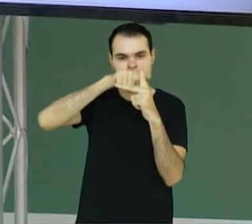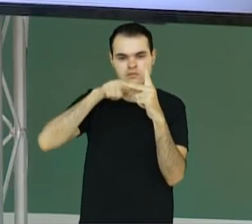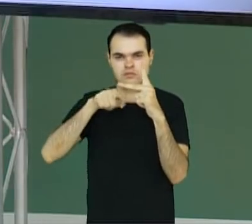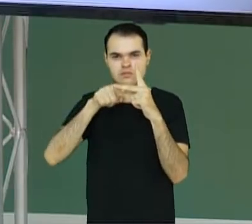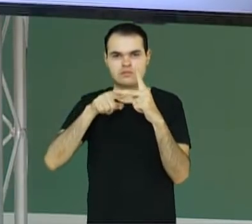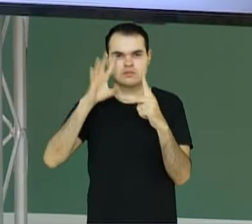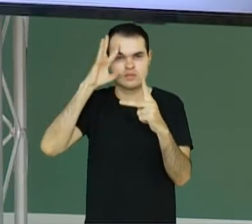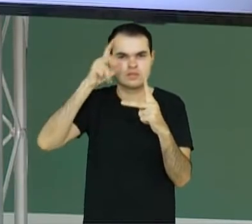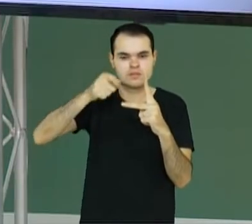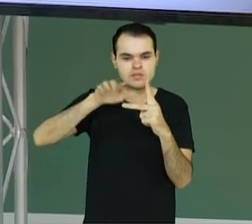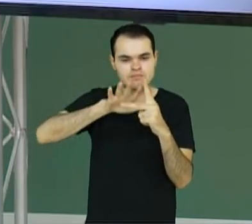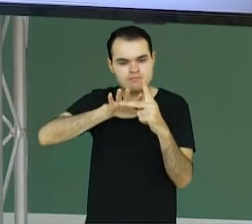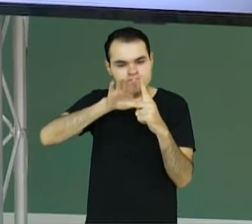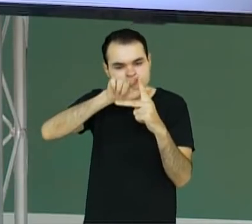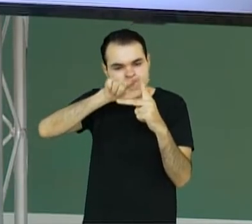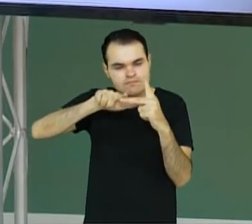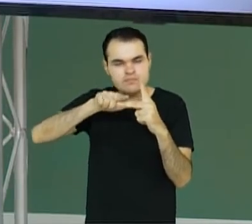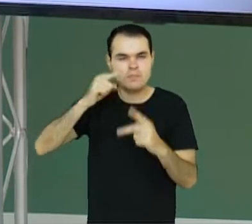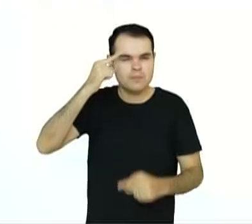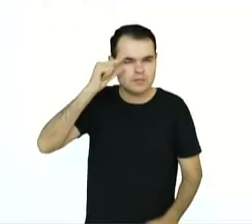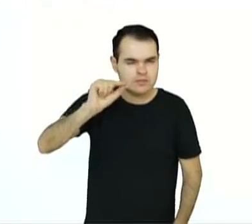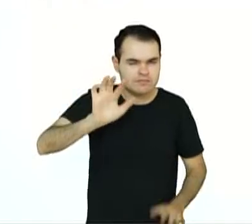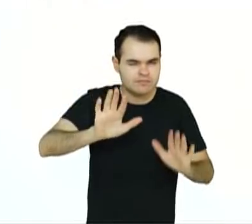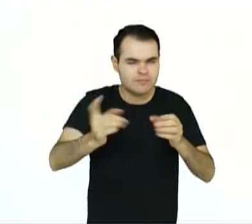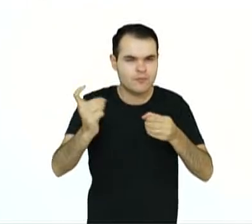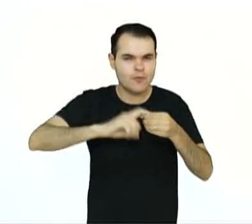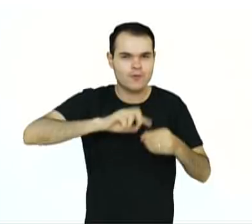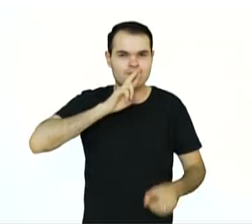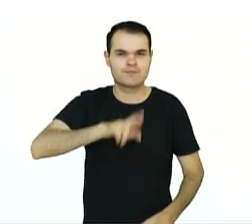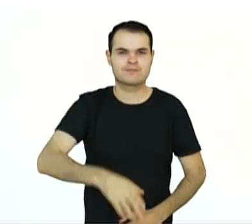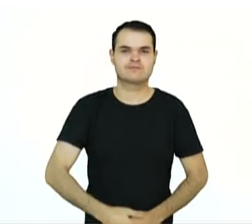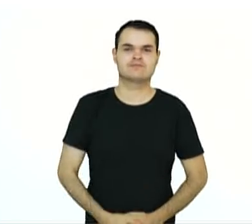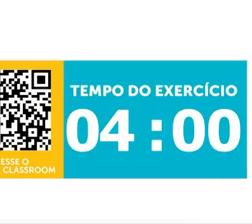área desse terreno. Pense um pouquinho, eu já volto para a resposta.